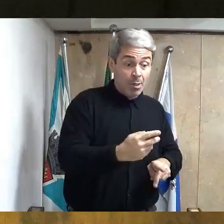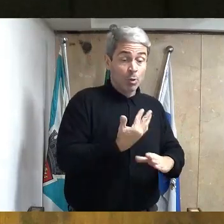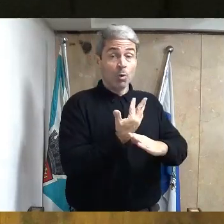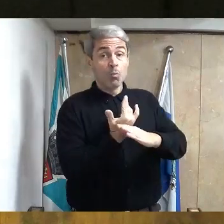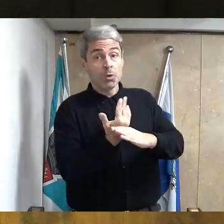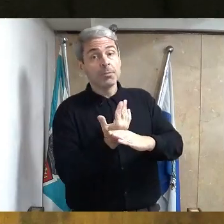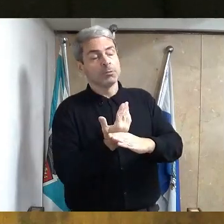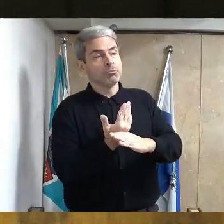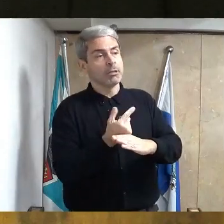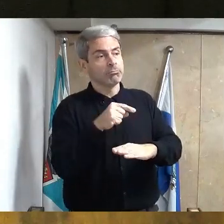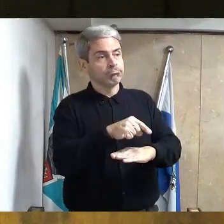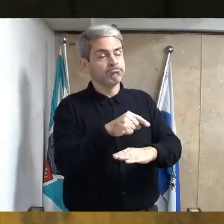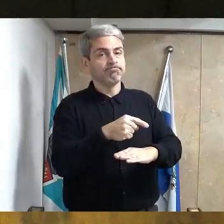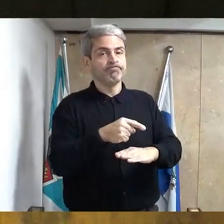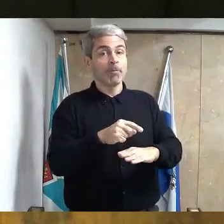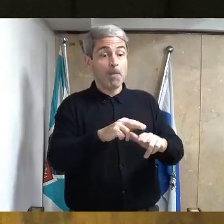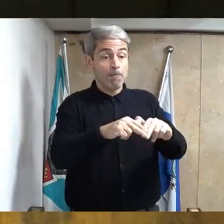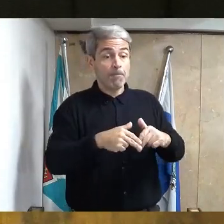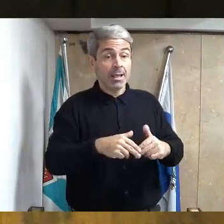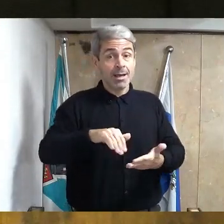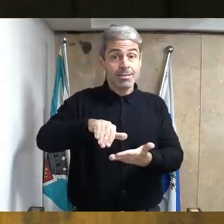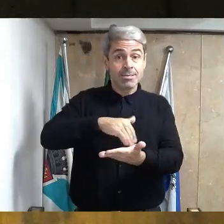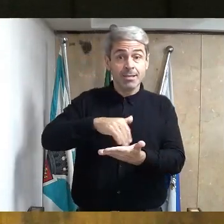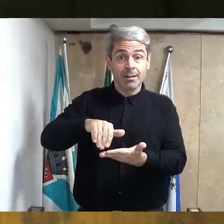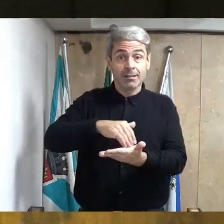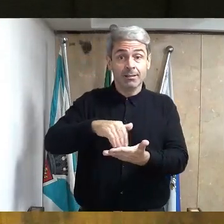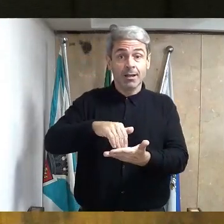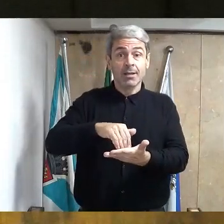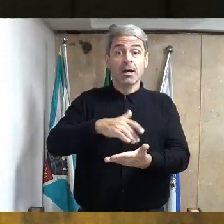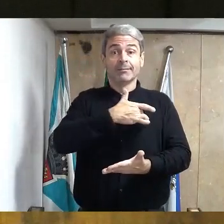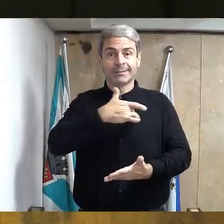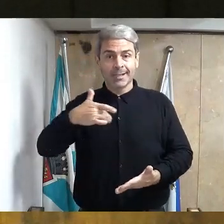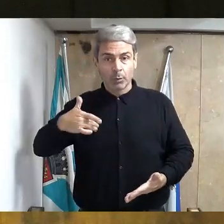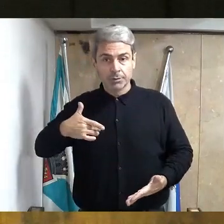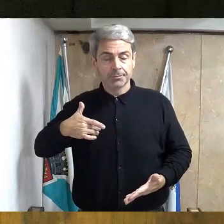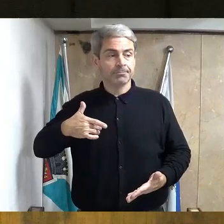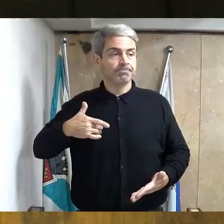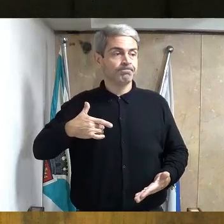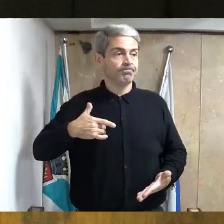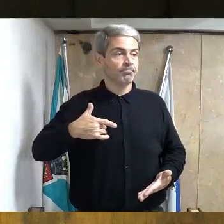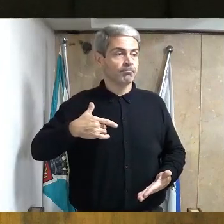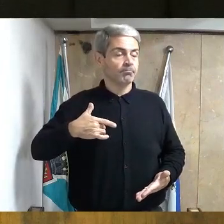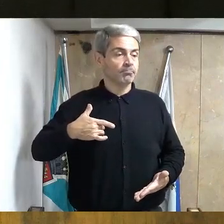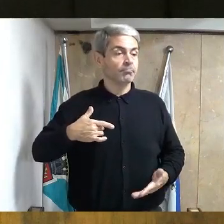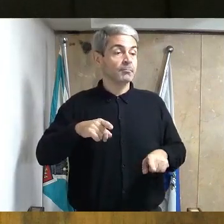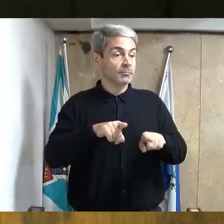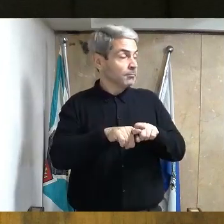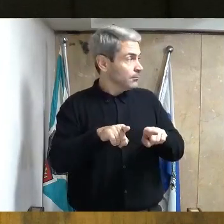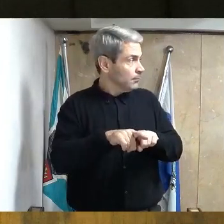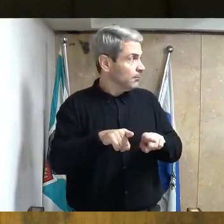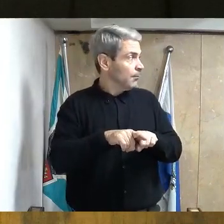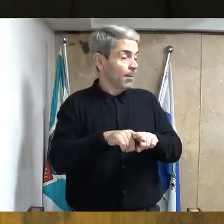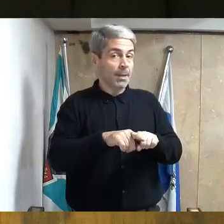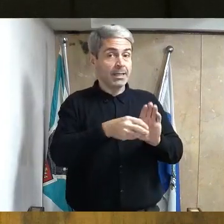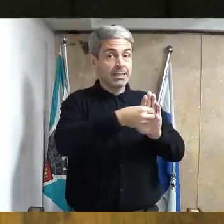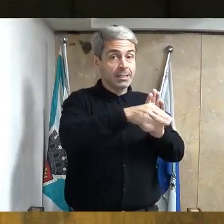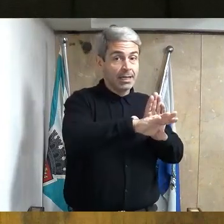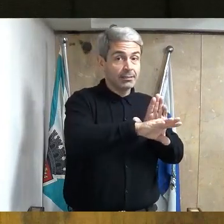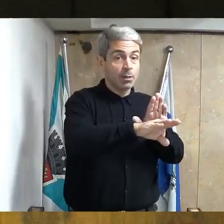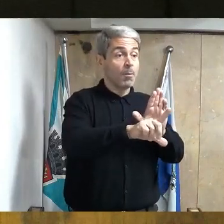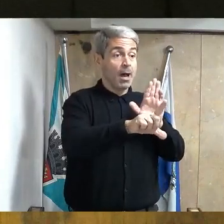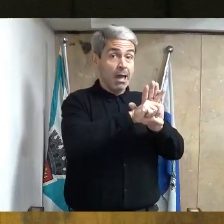de Caxias, através da Secretaria Municipal de Saúde. E também tem minha indicação